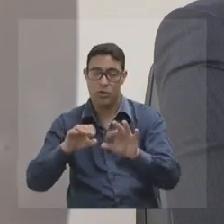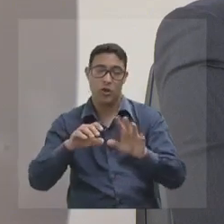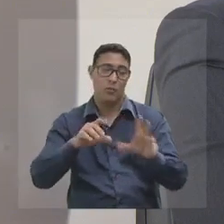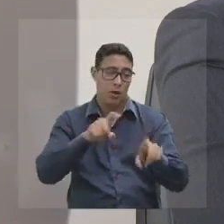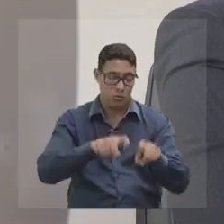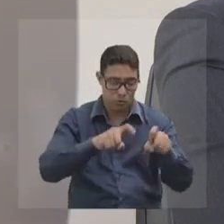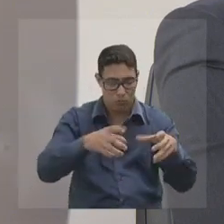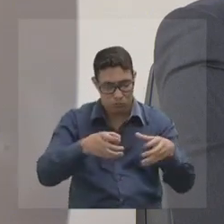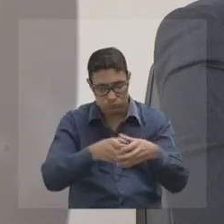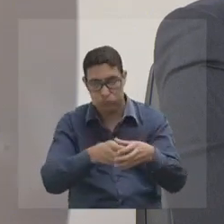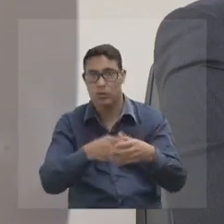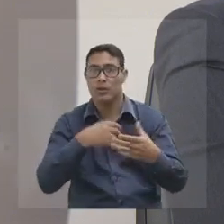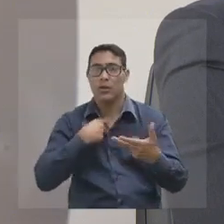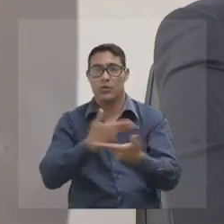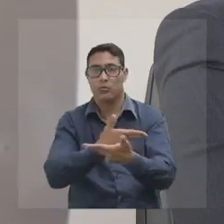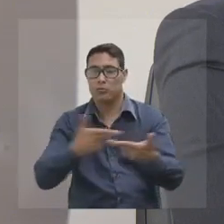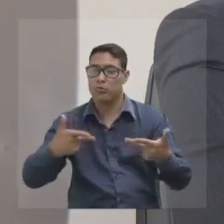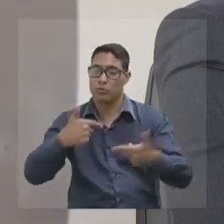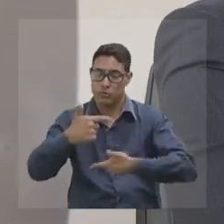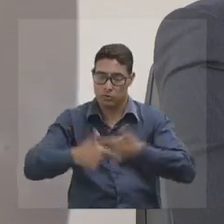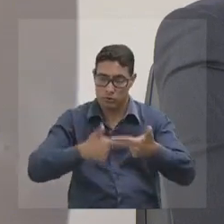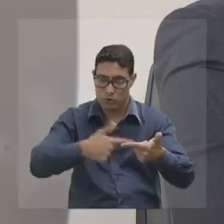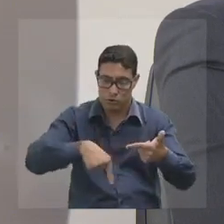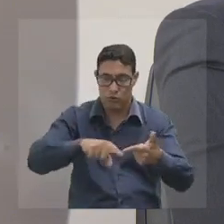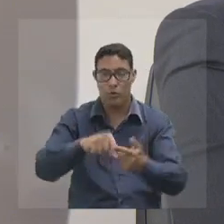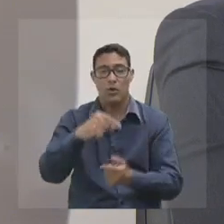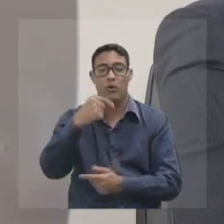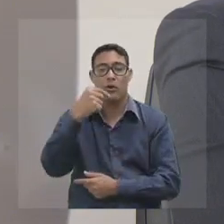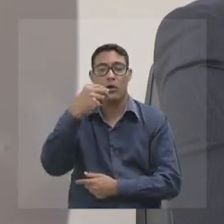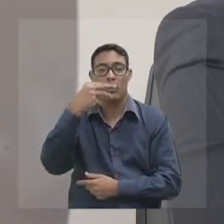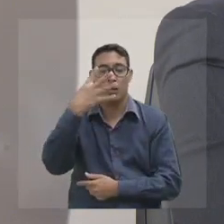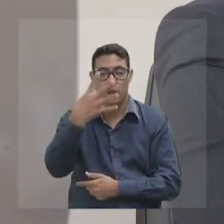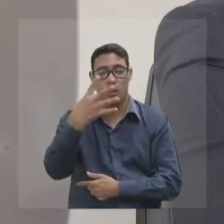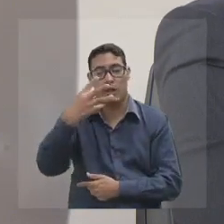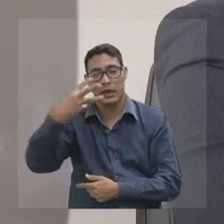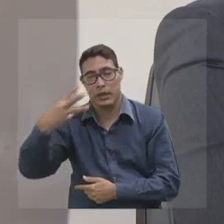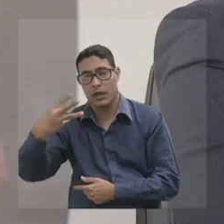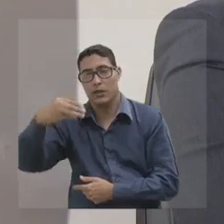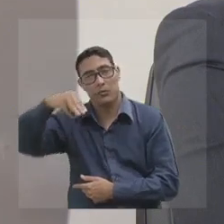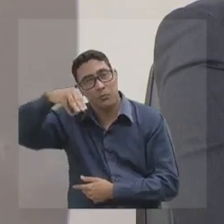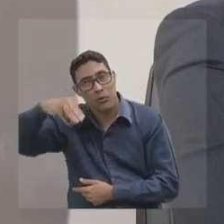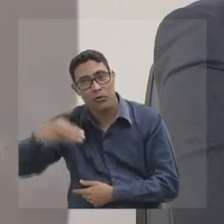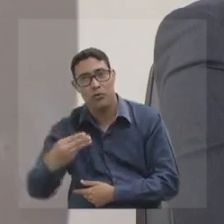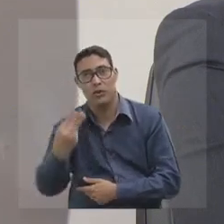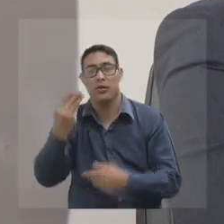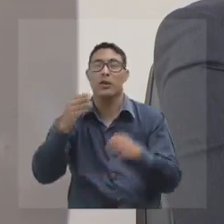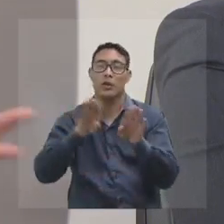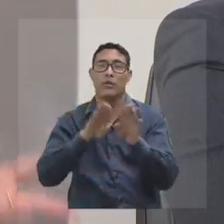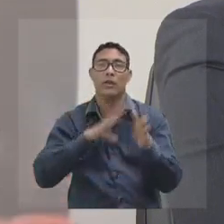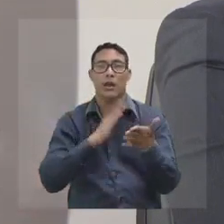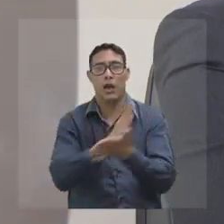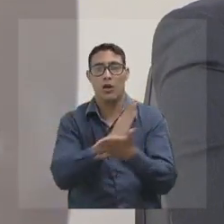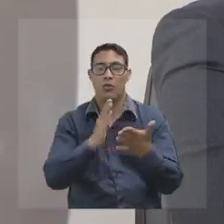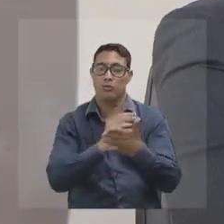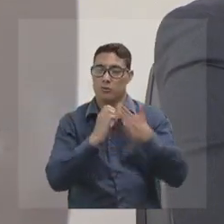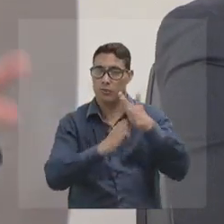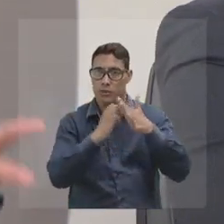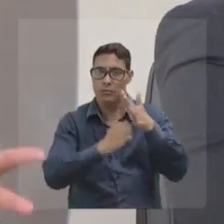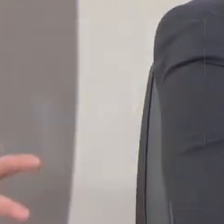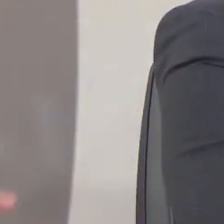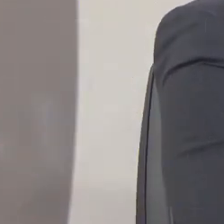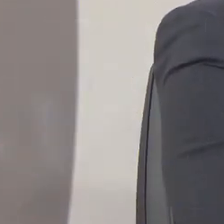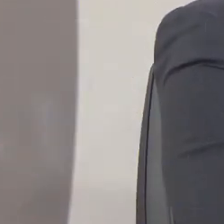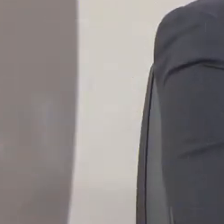no entorno das suas atividades com 43 milhões de investimento temos algumas outras empresas não vou saber de cor